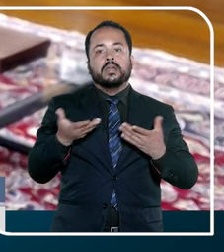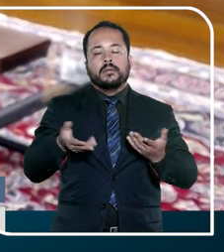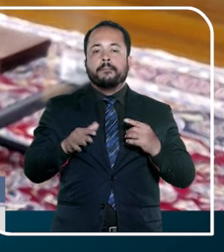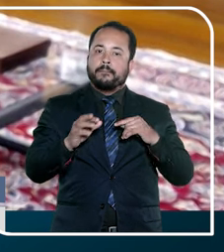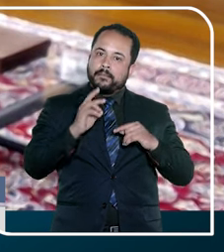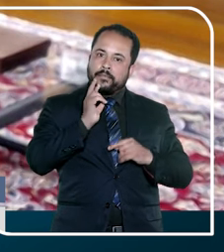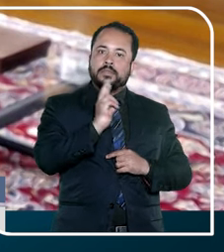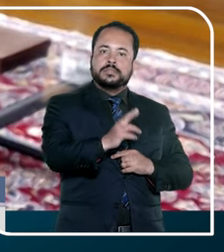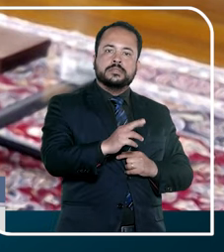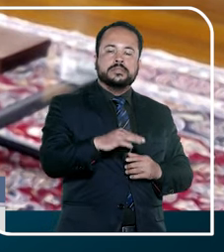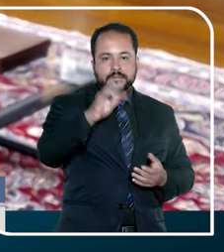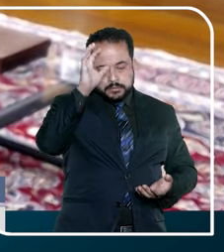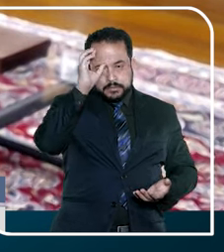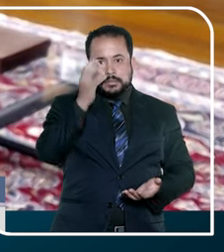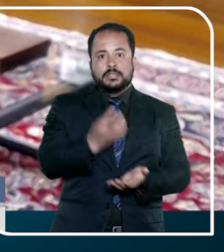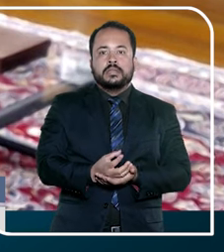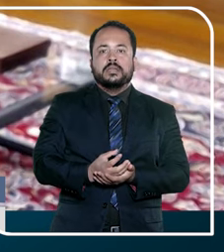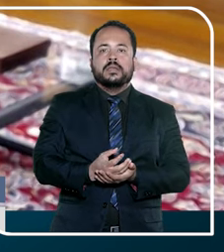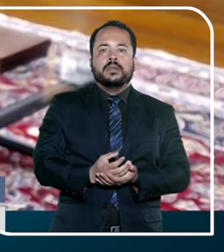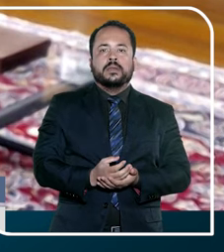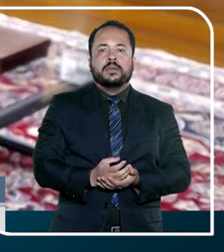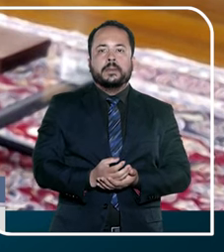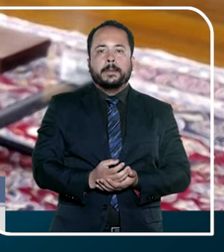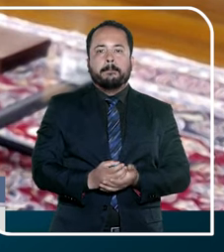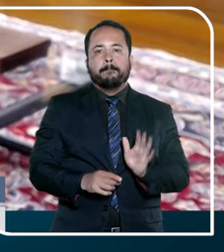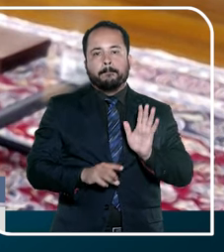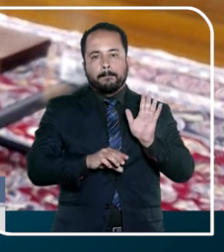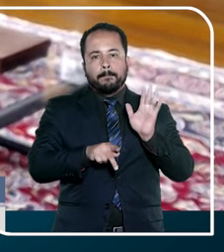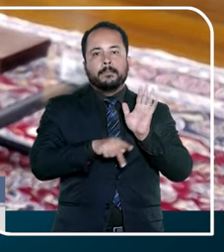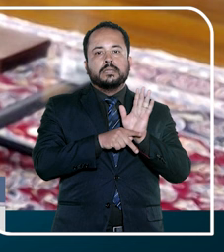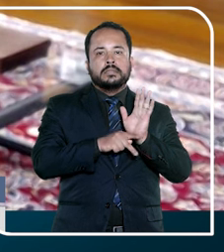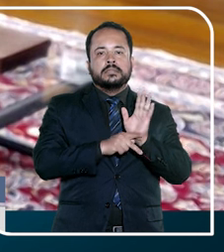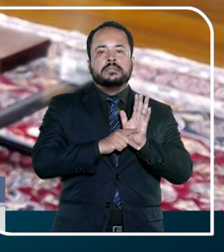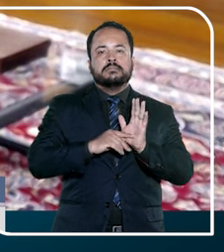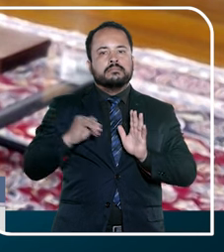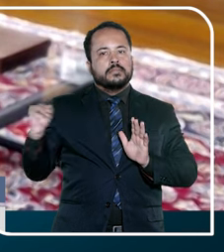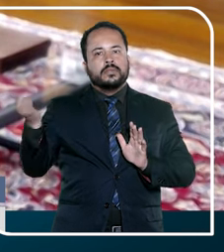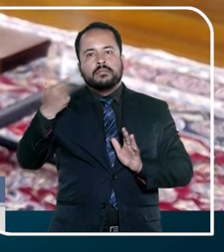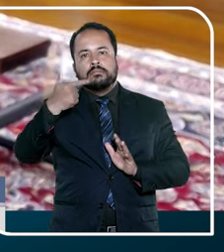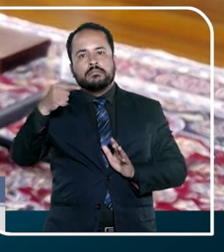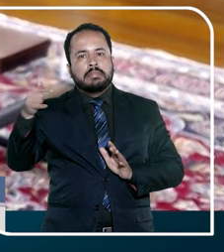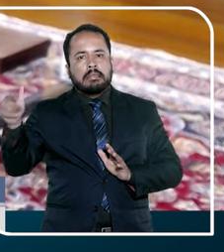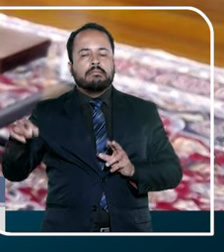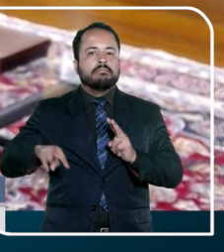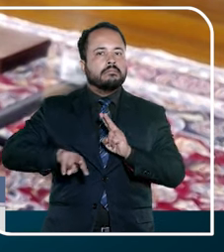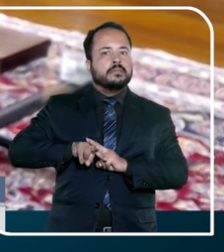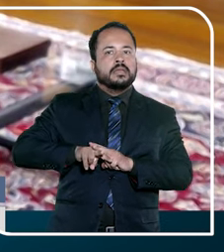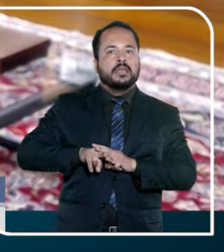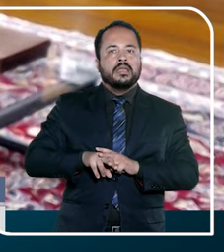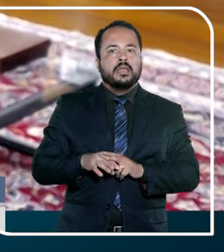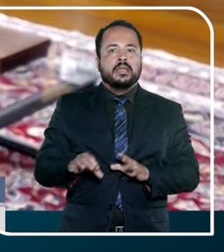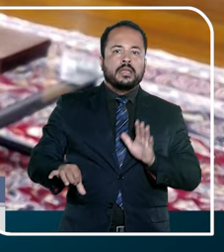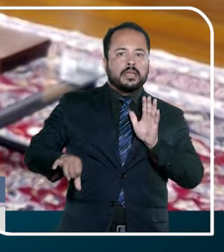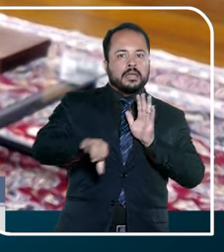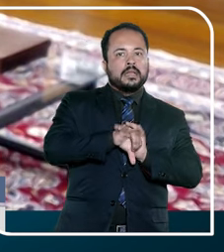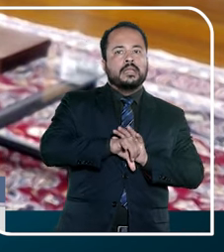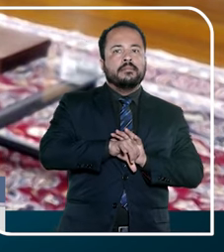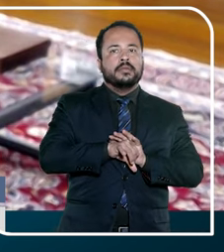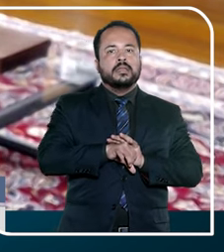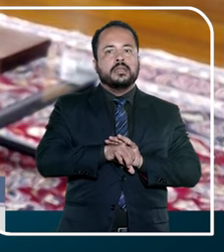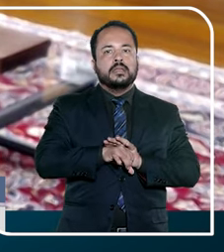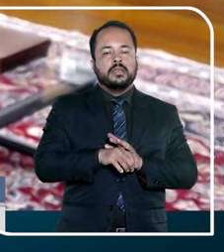t o princípio da insignificância é aplicável ao crime de contrabando e